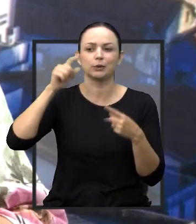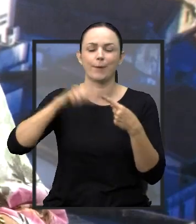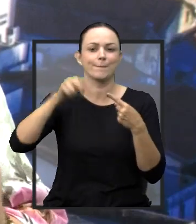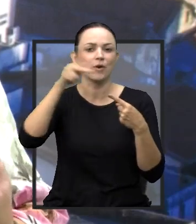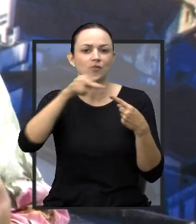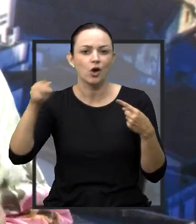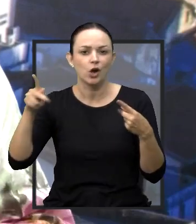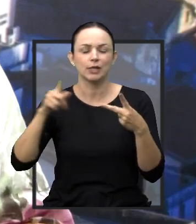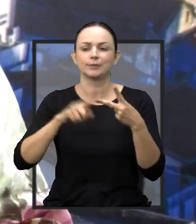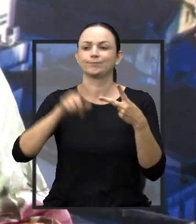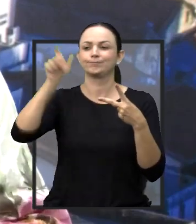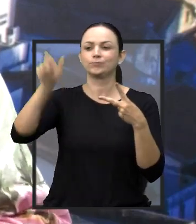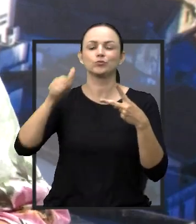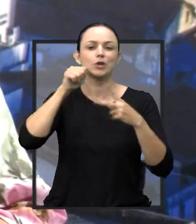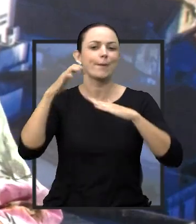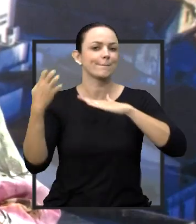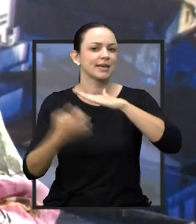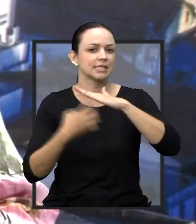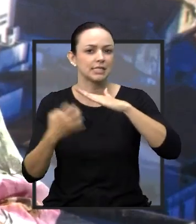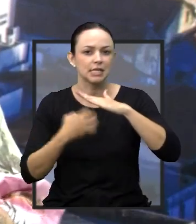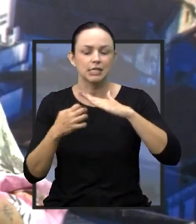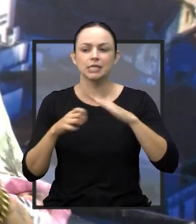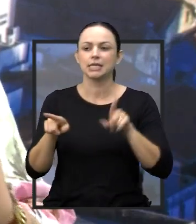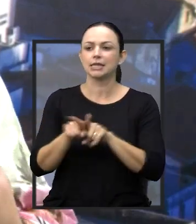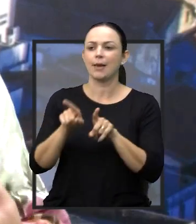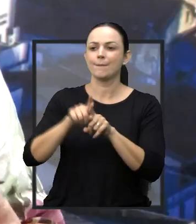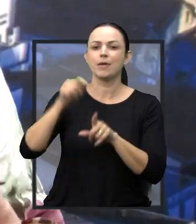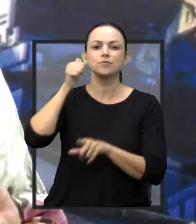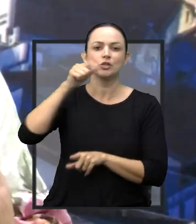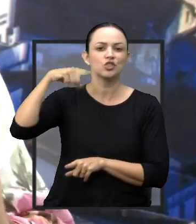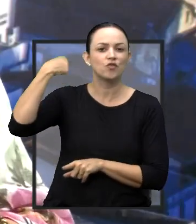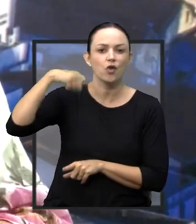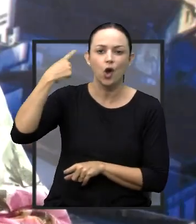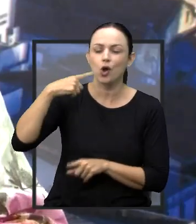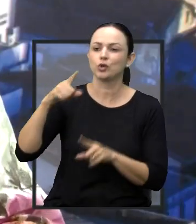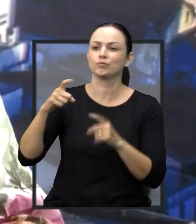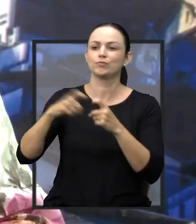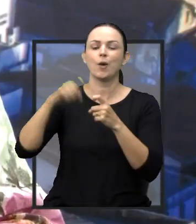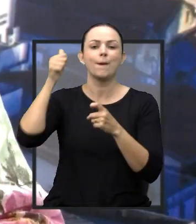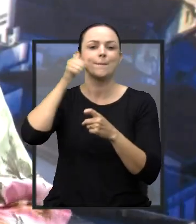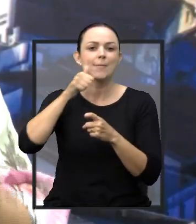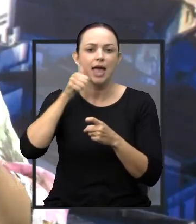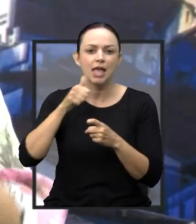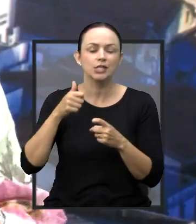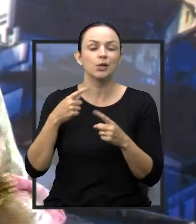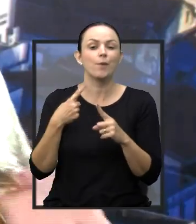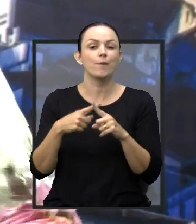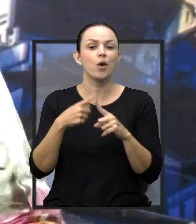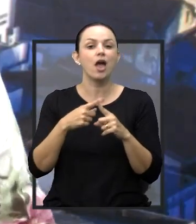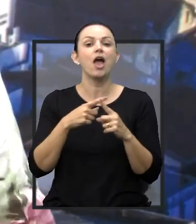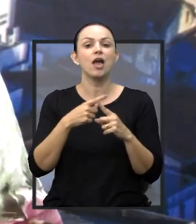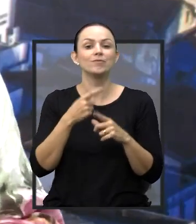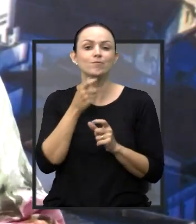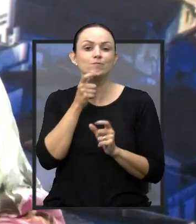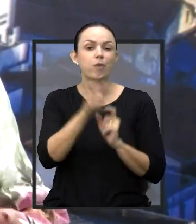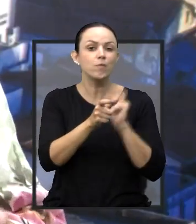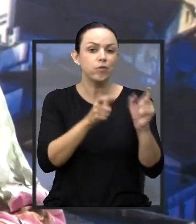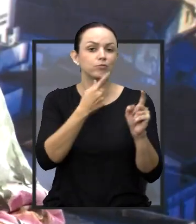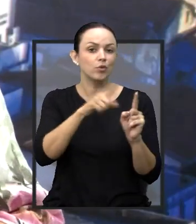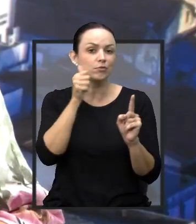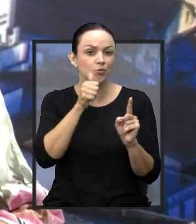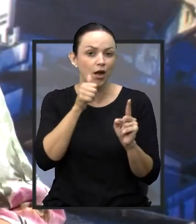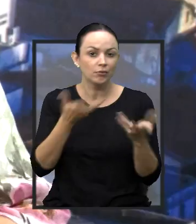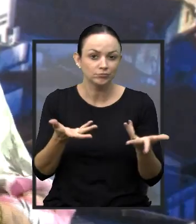estamos escutando de empresárias, nós estamos escutando de advogadas, de médicas, e a gente vê também aqui